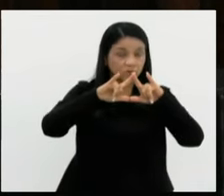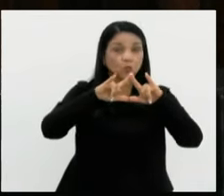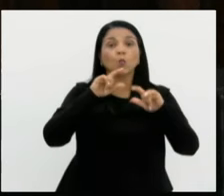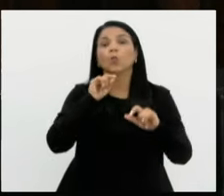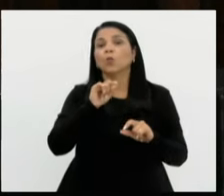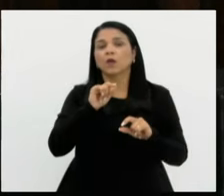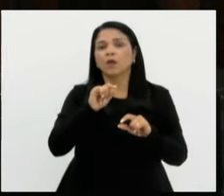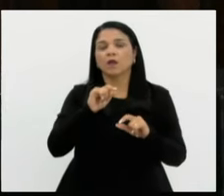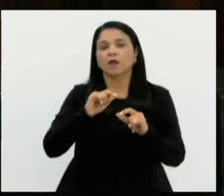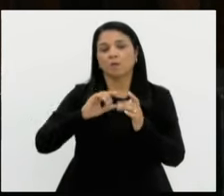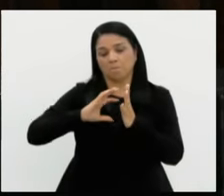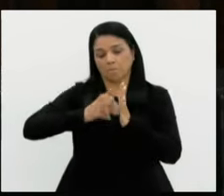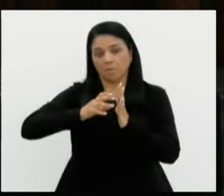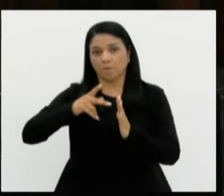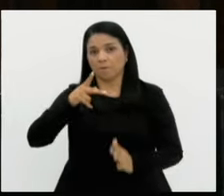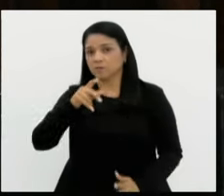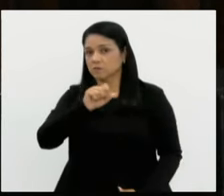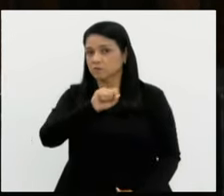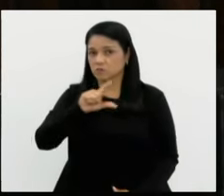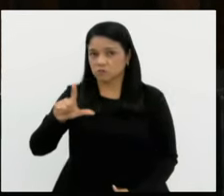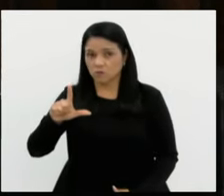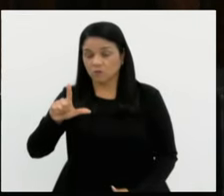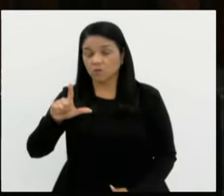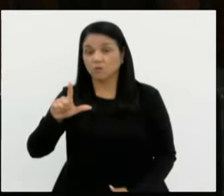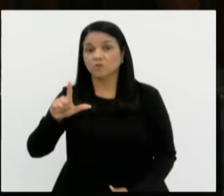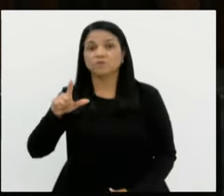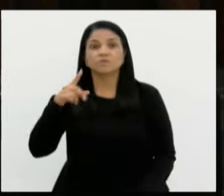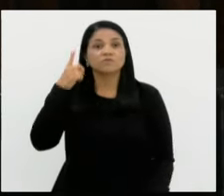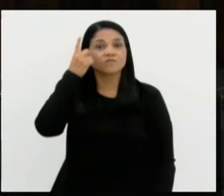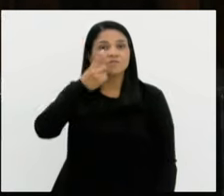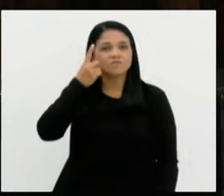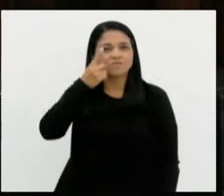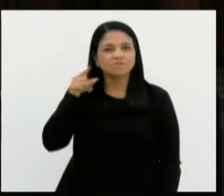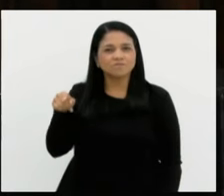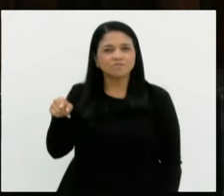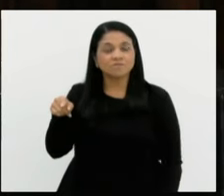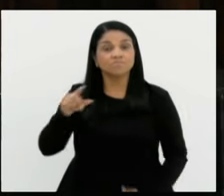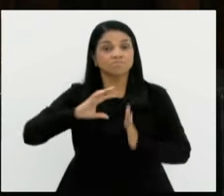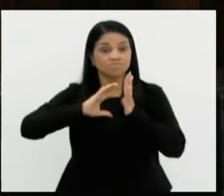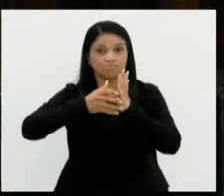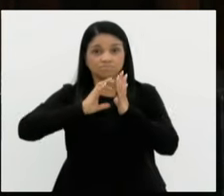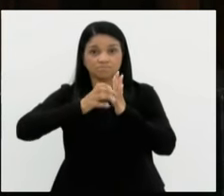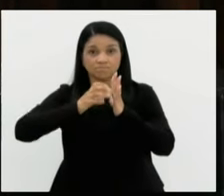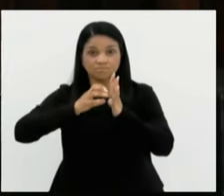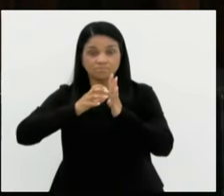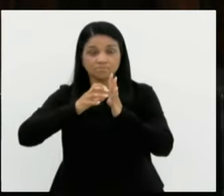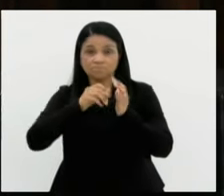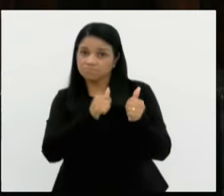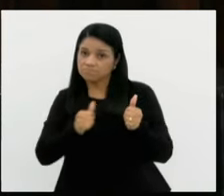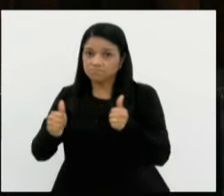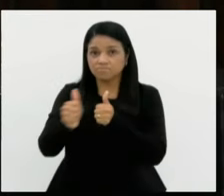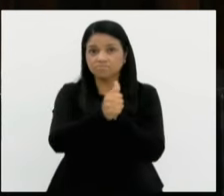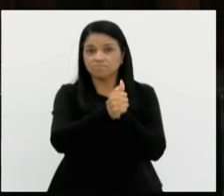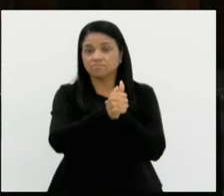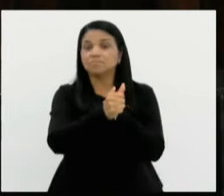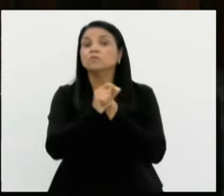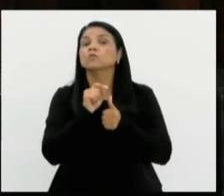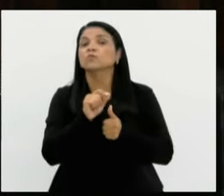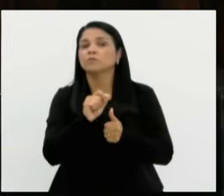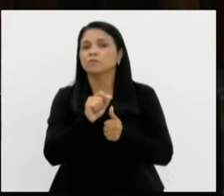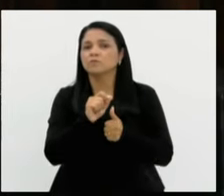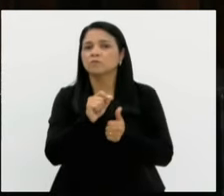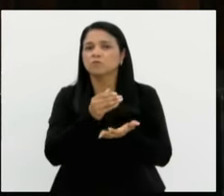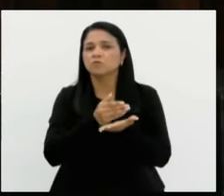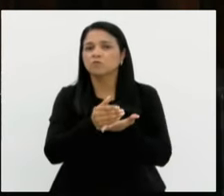O PSOL, por exemplo, me dirijo aqui aos deputados do PSOL, foi o partido que protagonizou, desde o início,